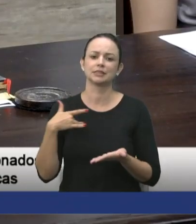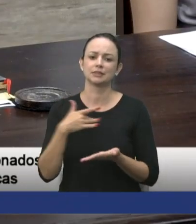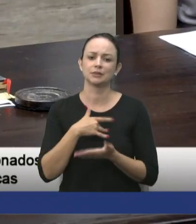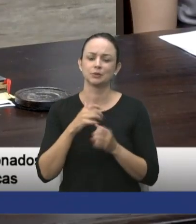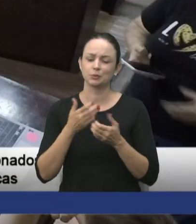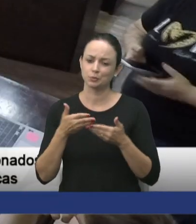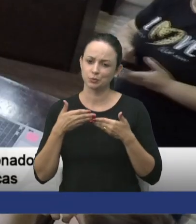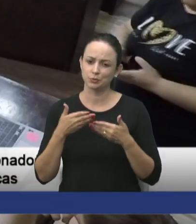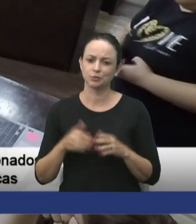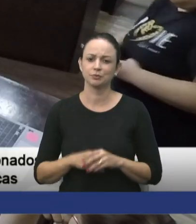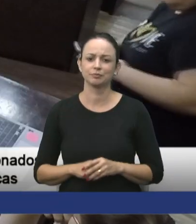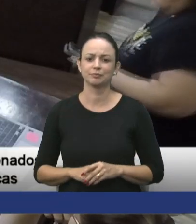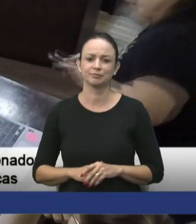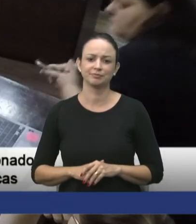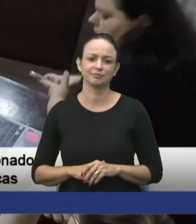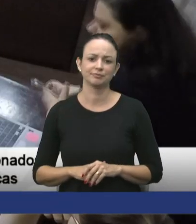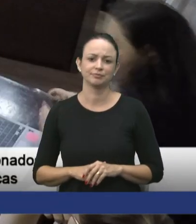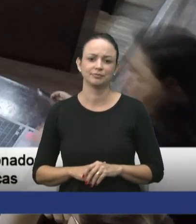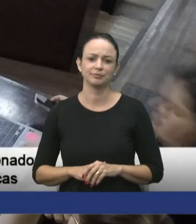favor.